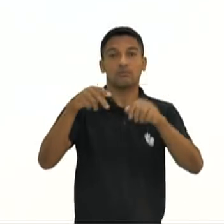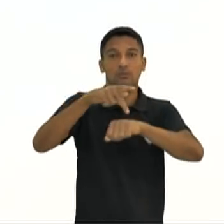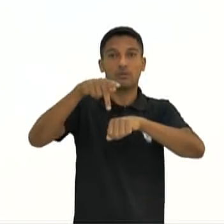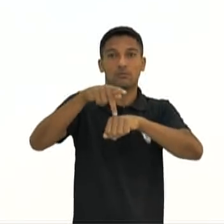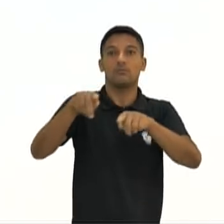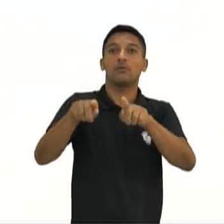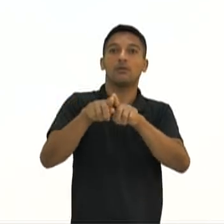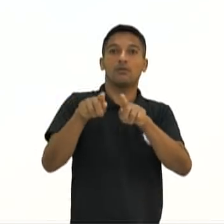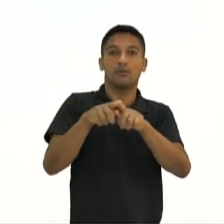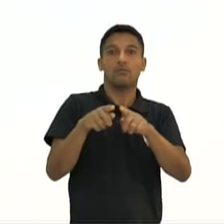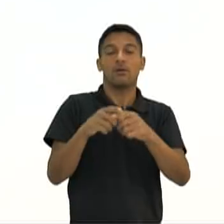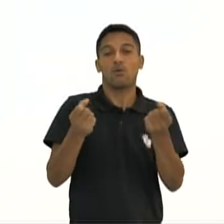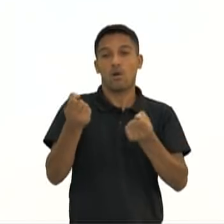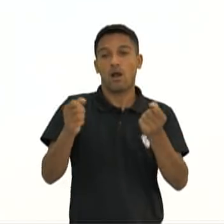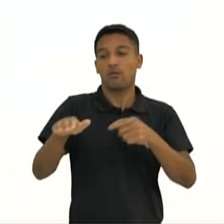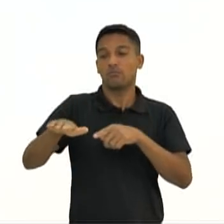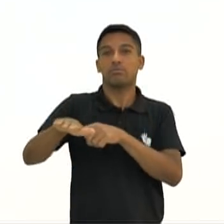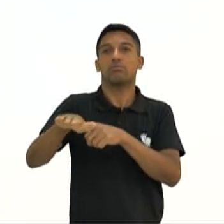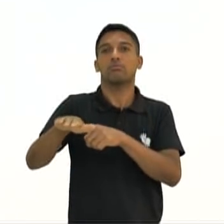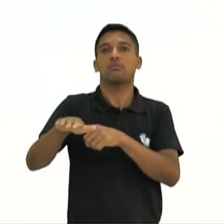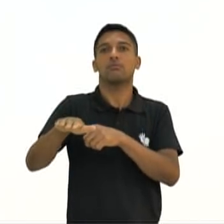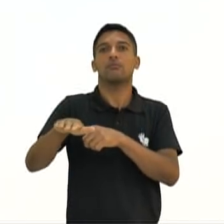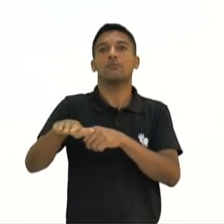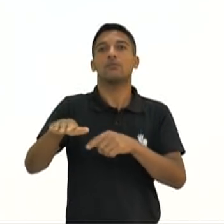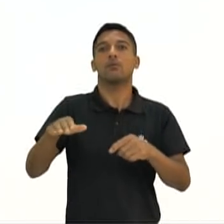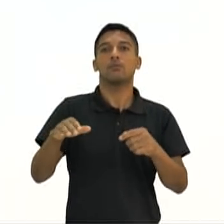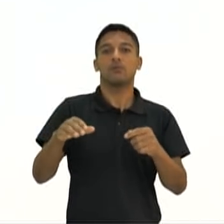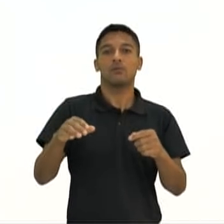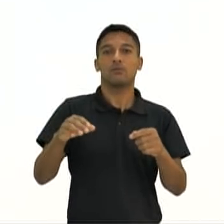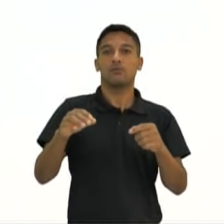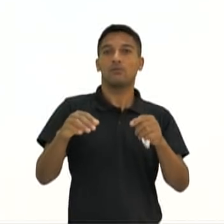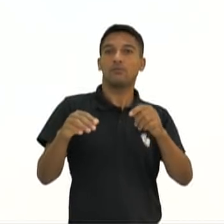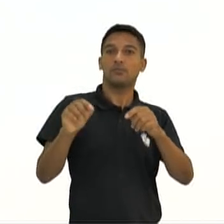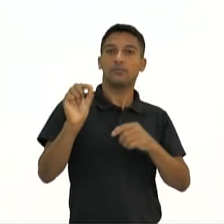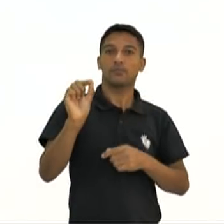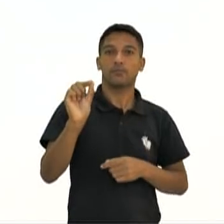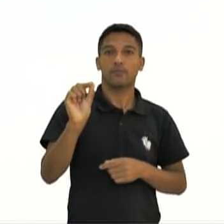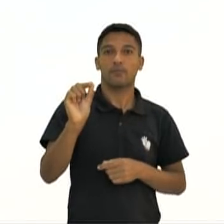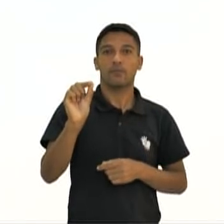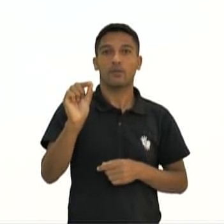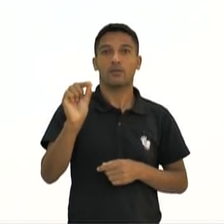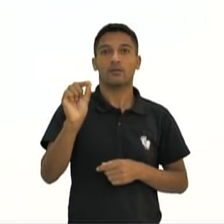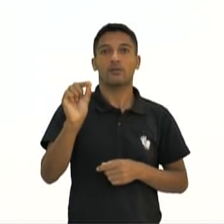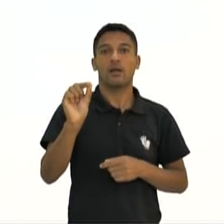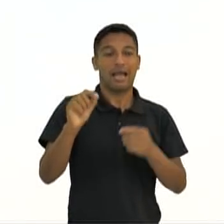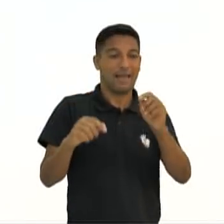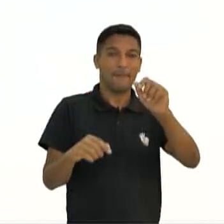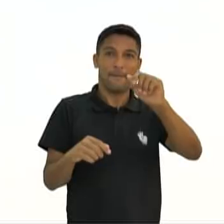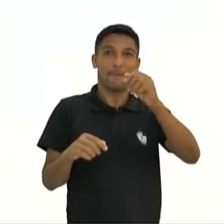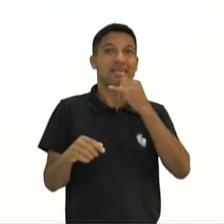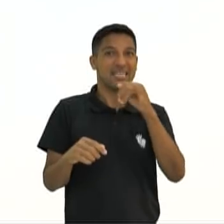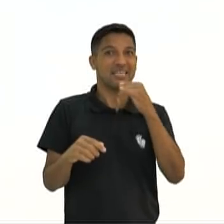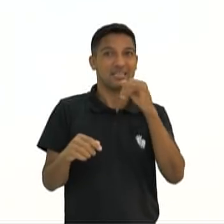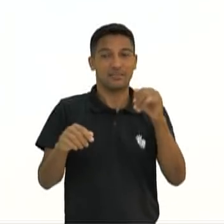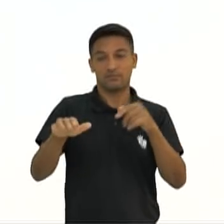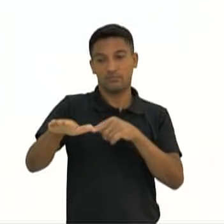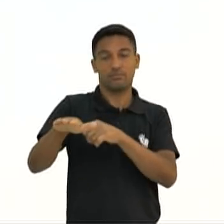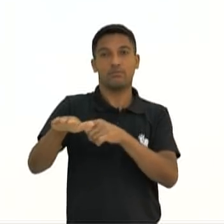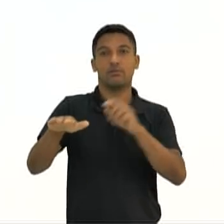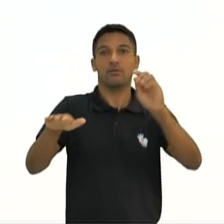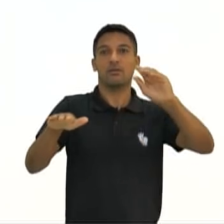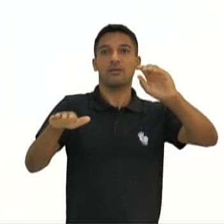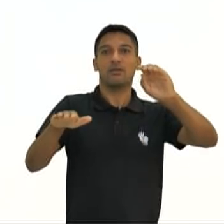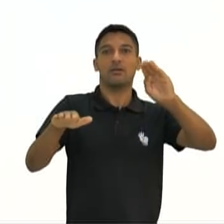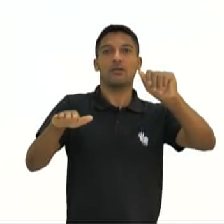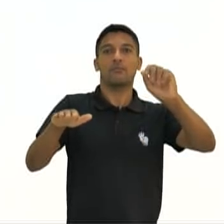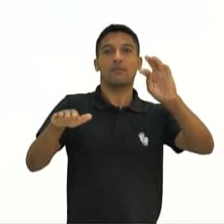E na América Central, principalmente Costa Rica, segundo a ONU, existem planos firmes para a troca da